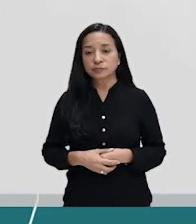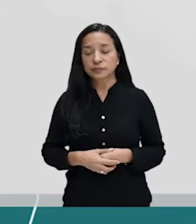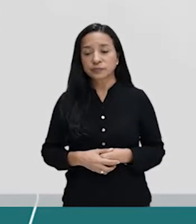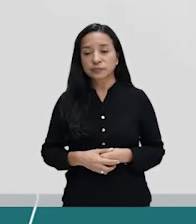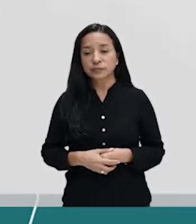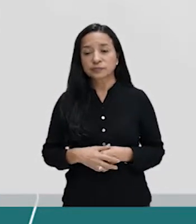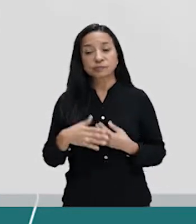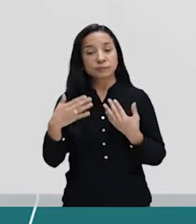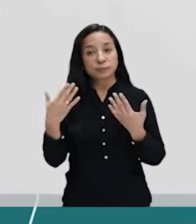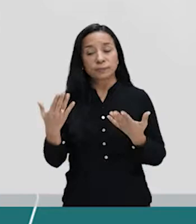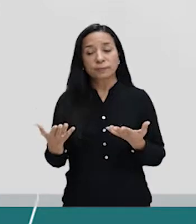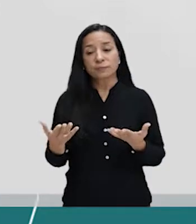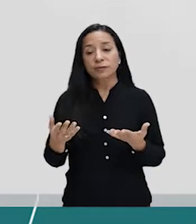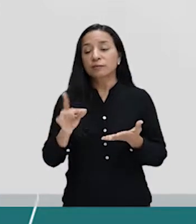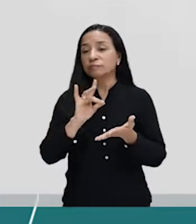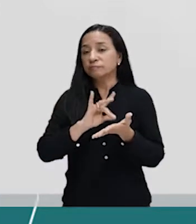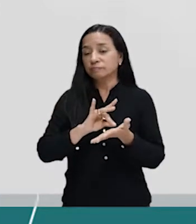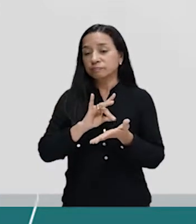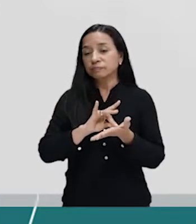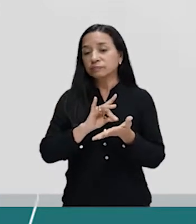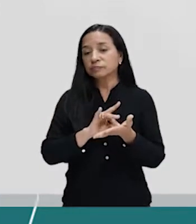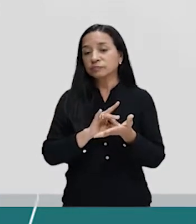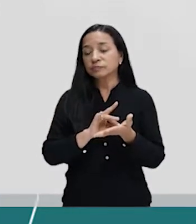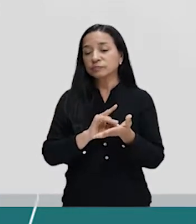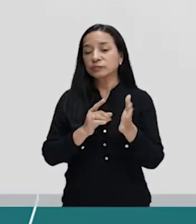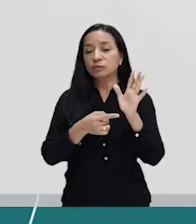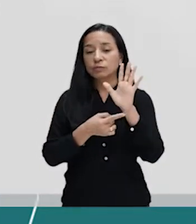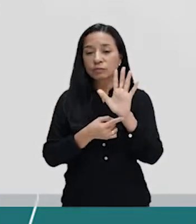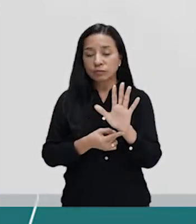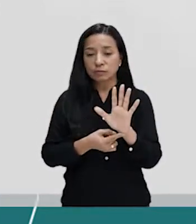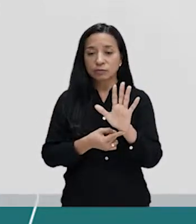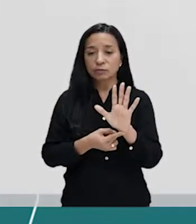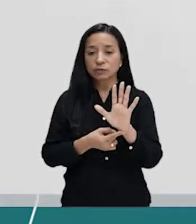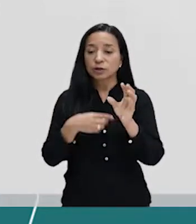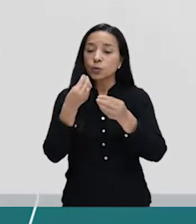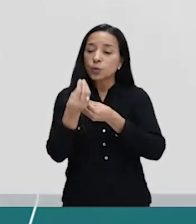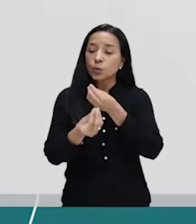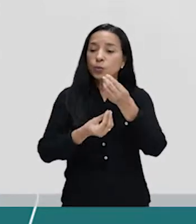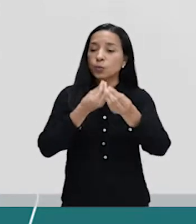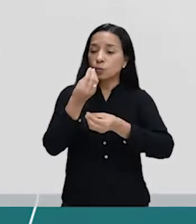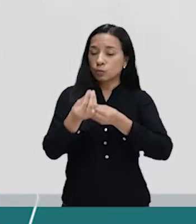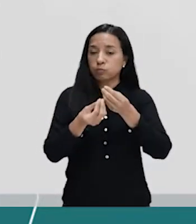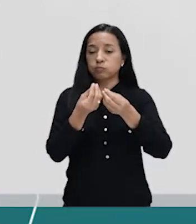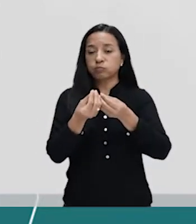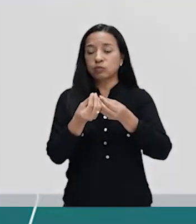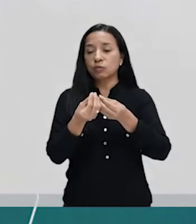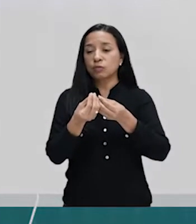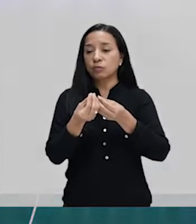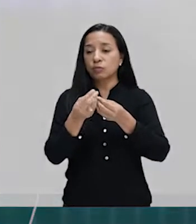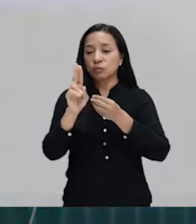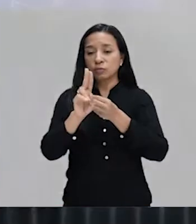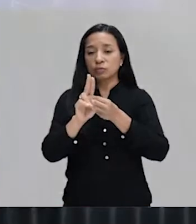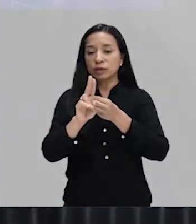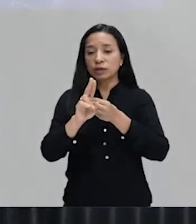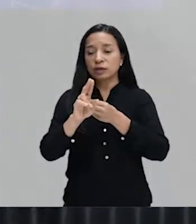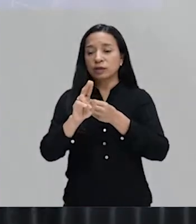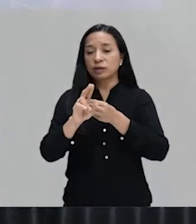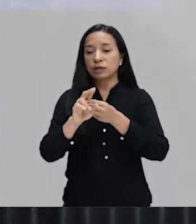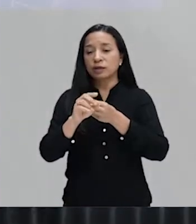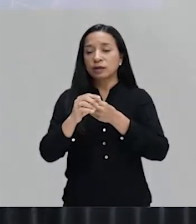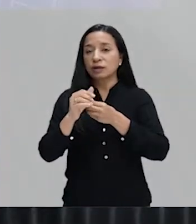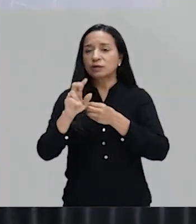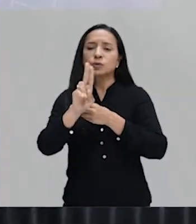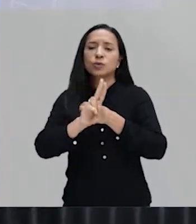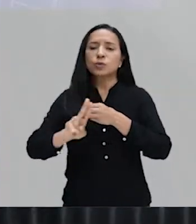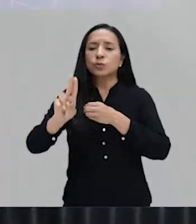os documentos? Então, na verdade, trata-se de a maneira como se é o tratamento, né? No caso,